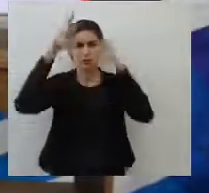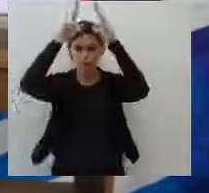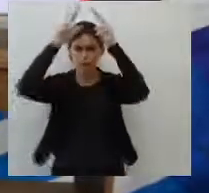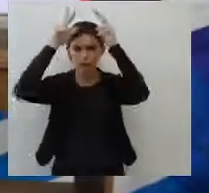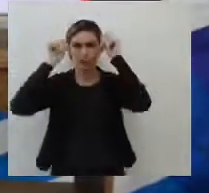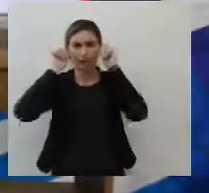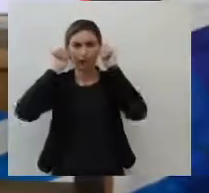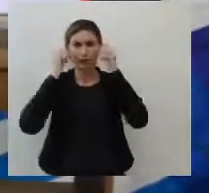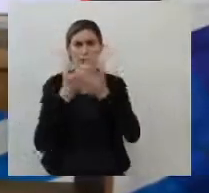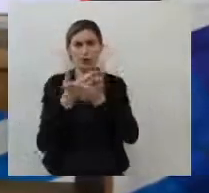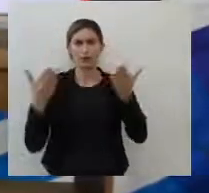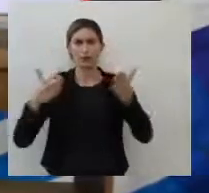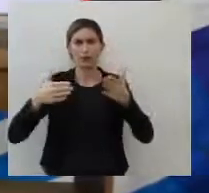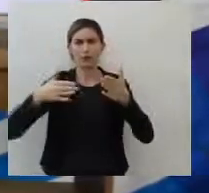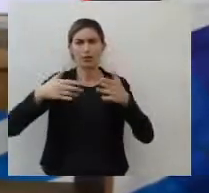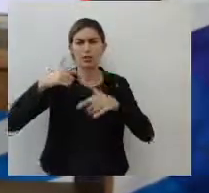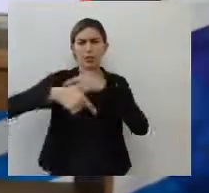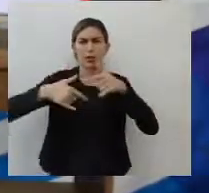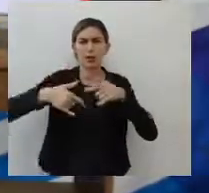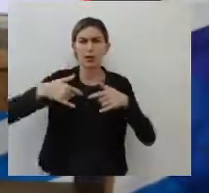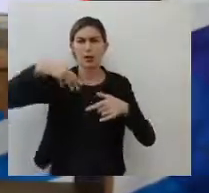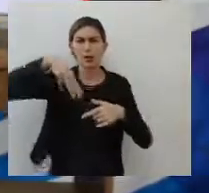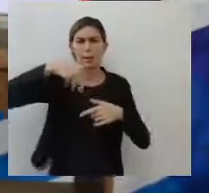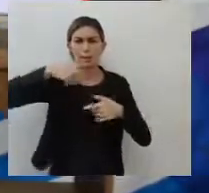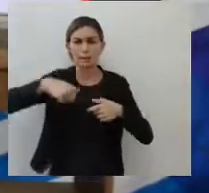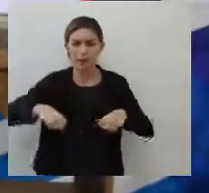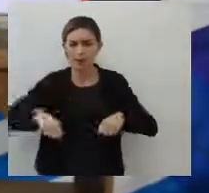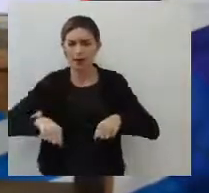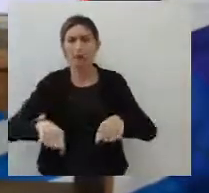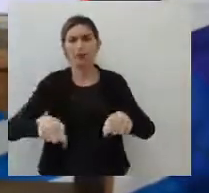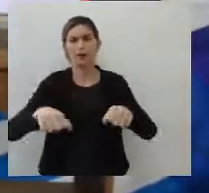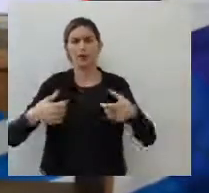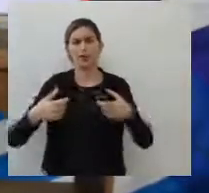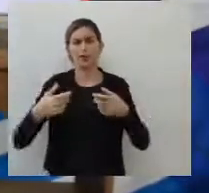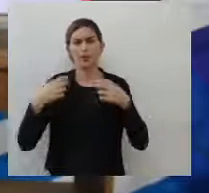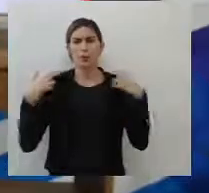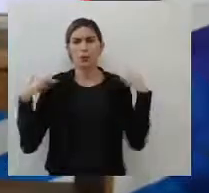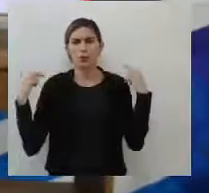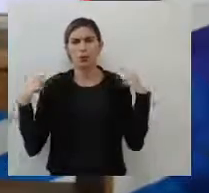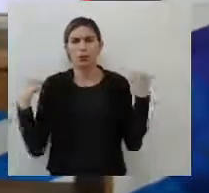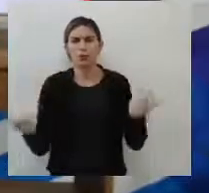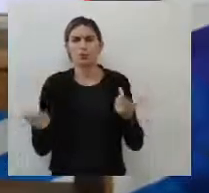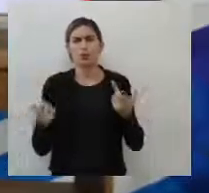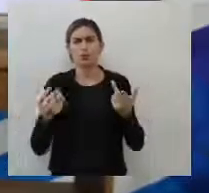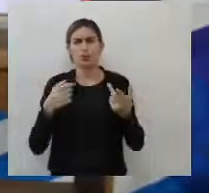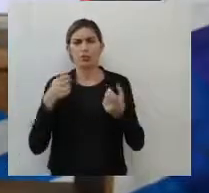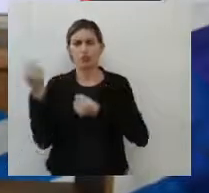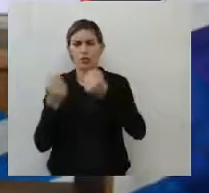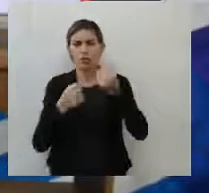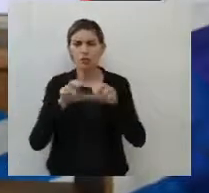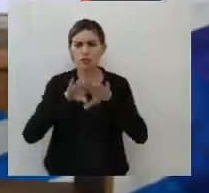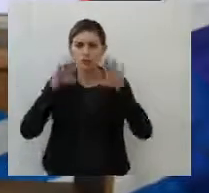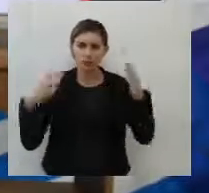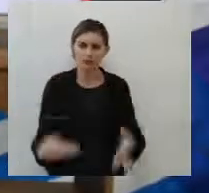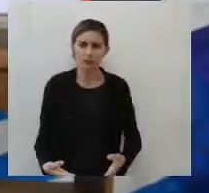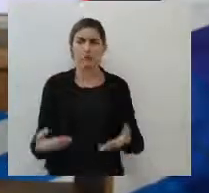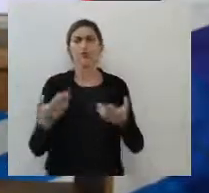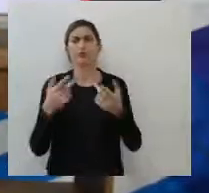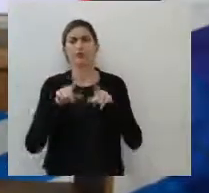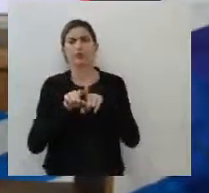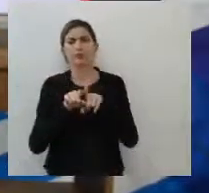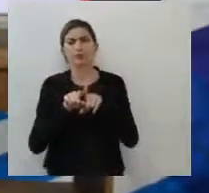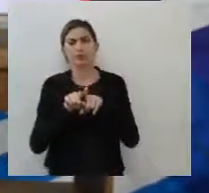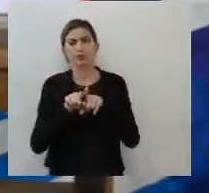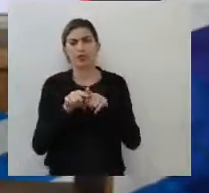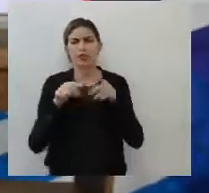enfermeira, você maqueiro, você motorista de ambulância, você recepcionista,